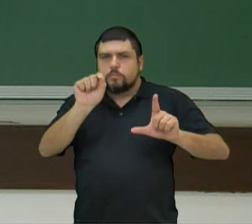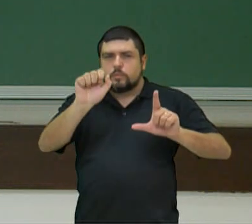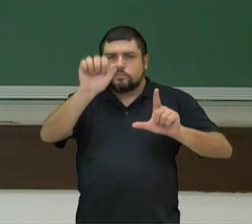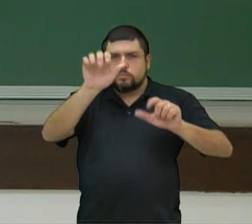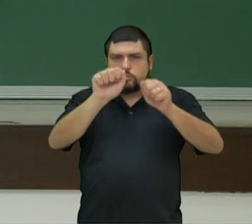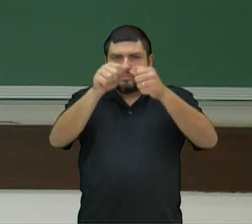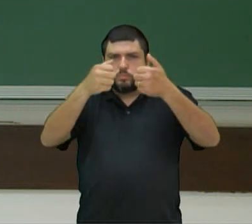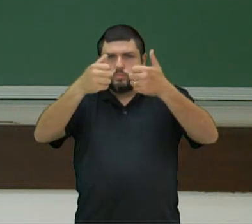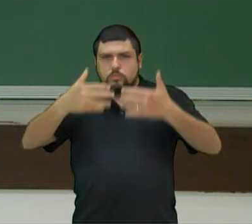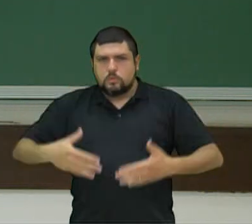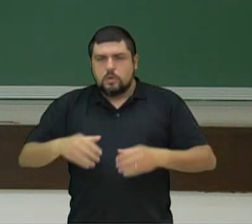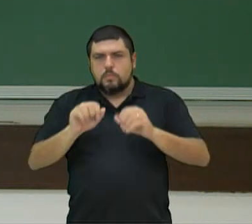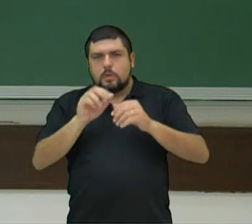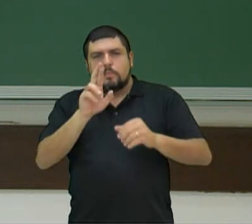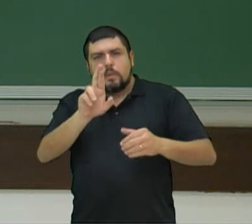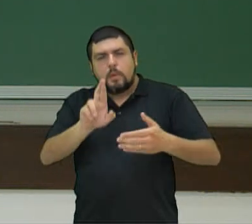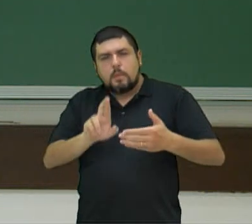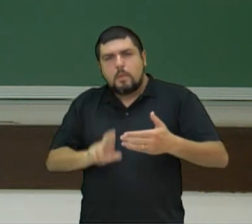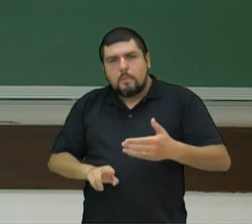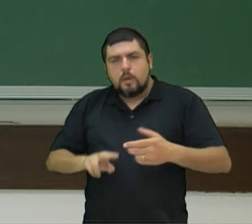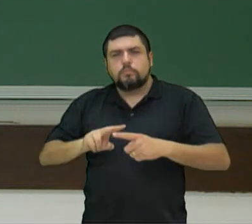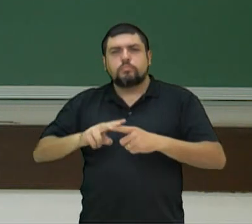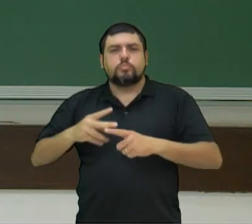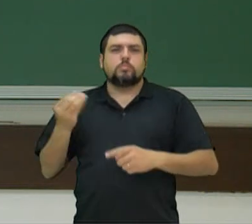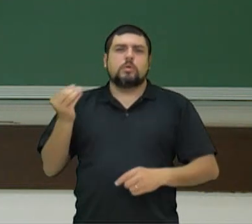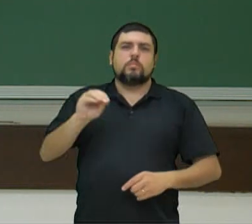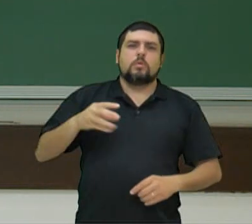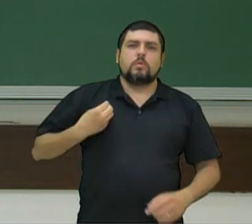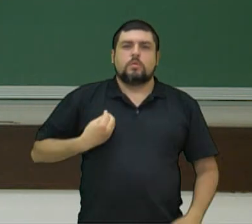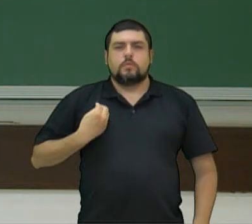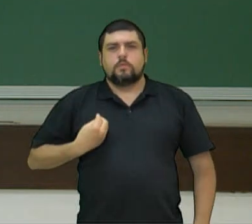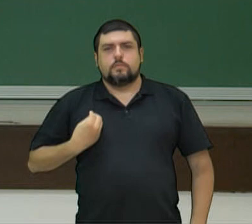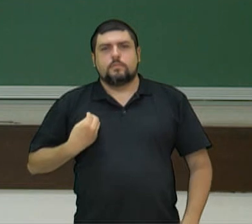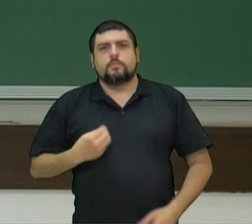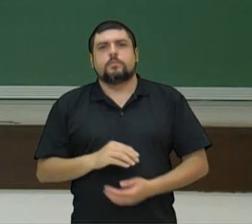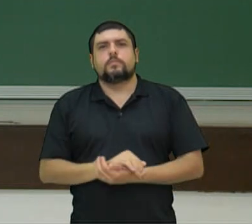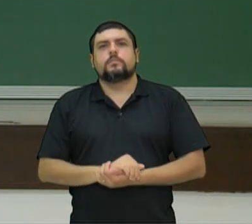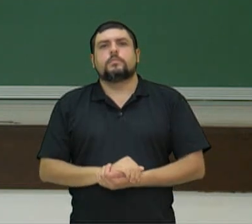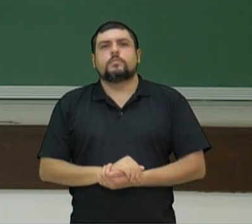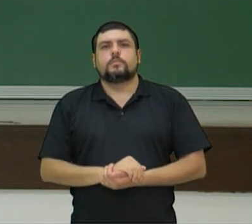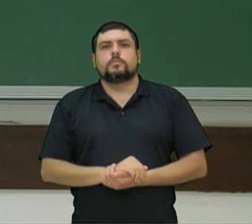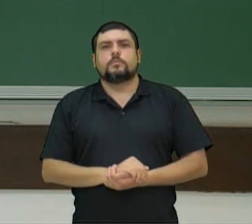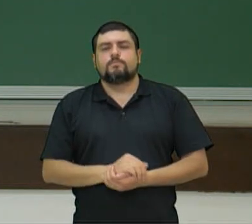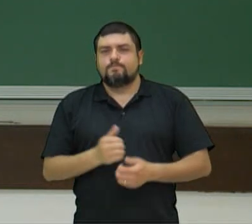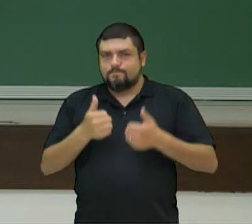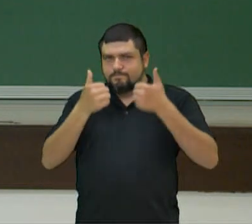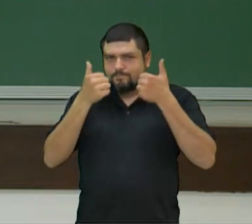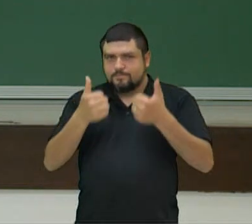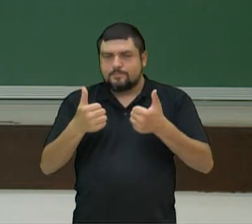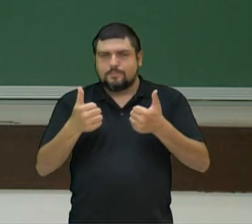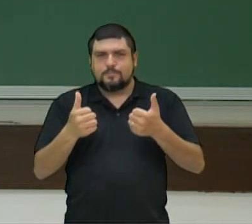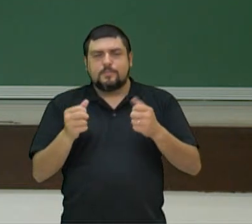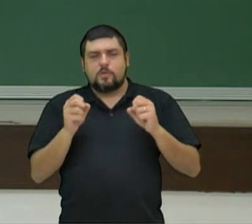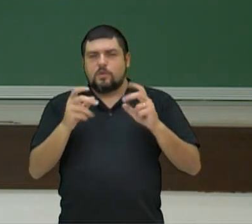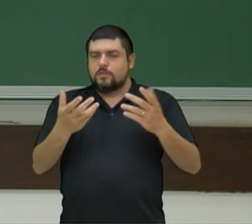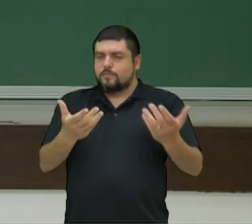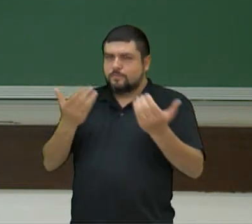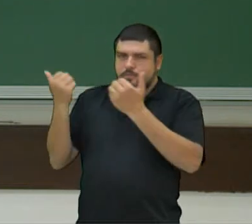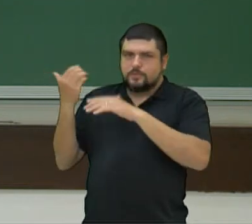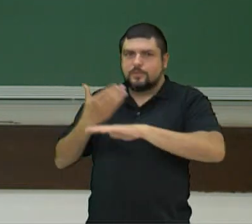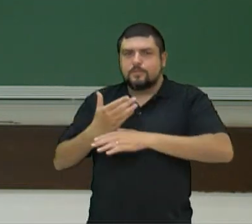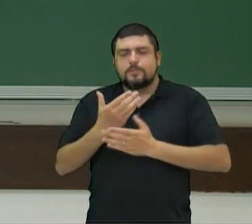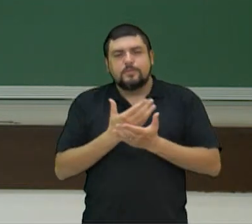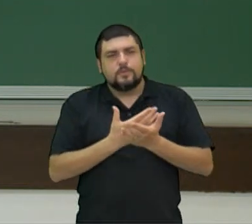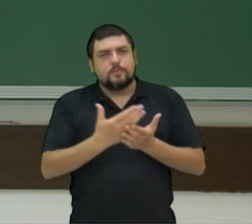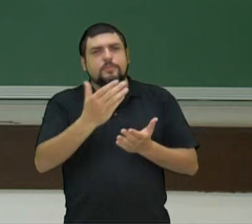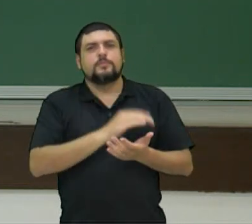tarefa e isso já vai contar como a sua frequência na aula de hoje. Tudo certo, então? Vamos começar?